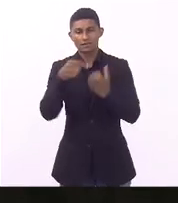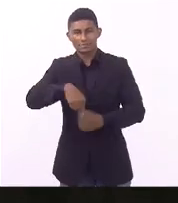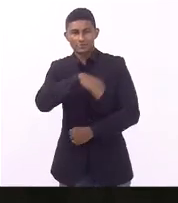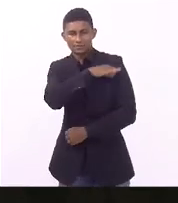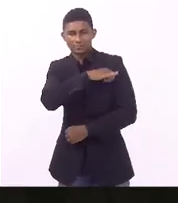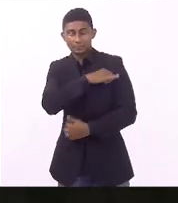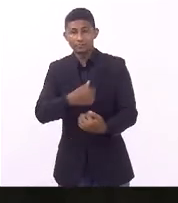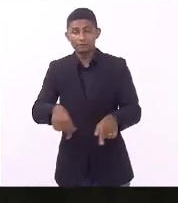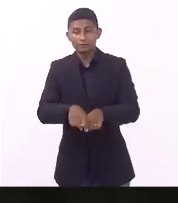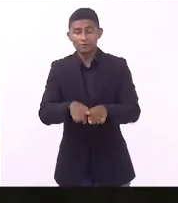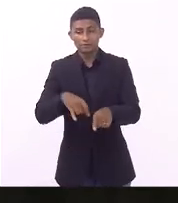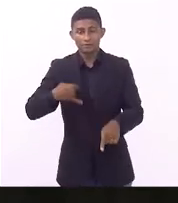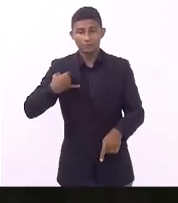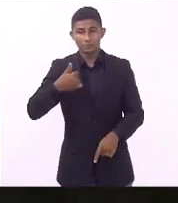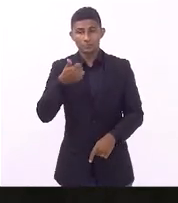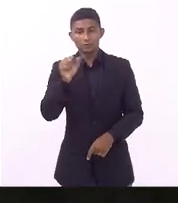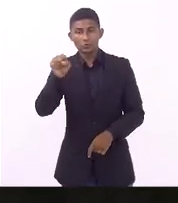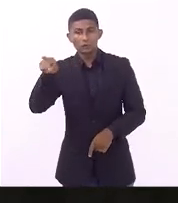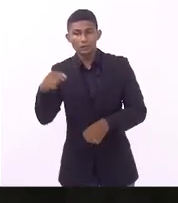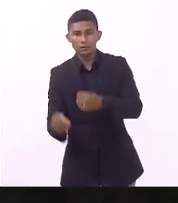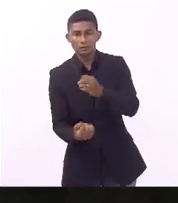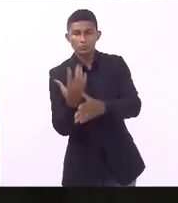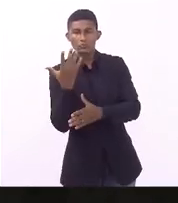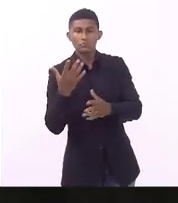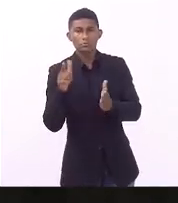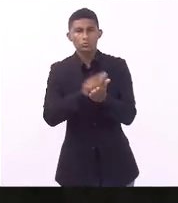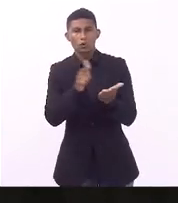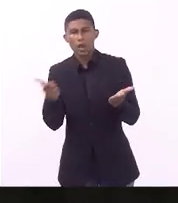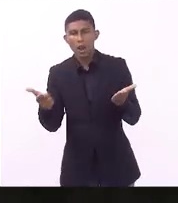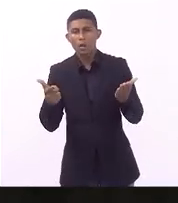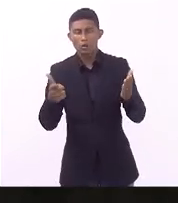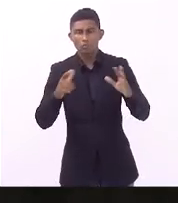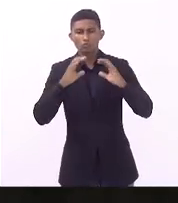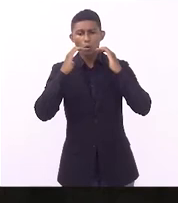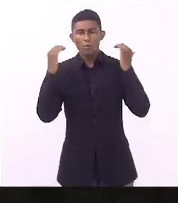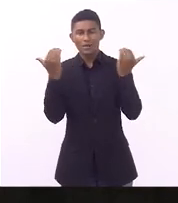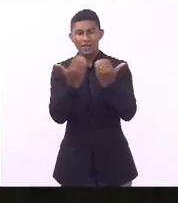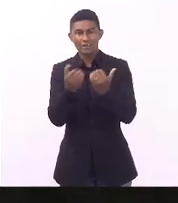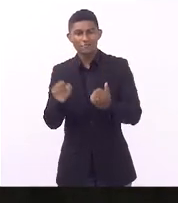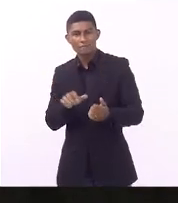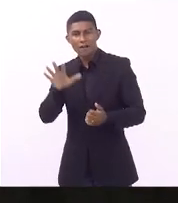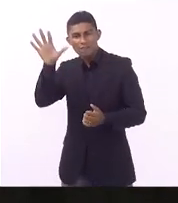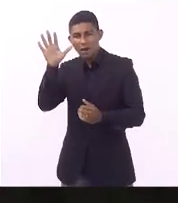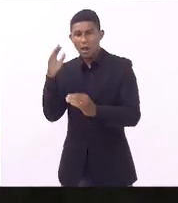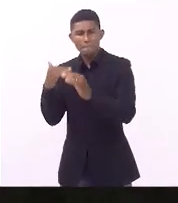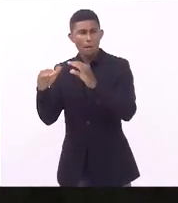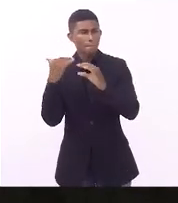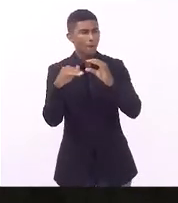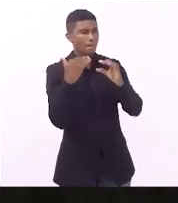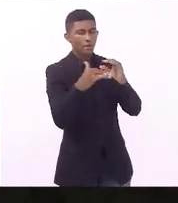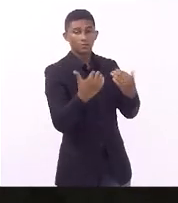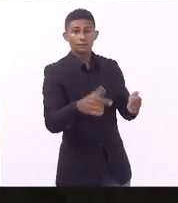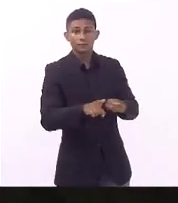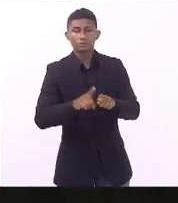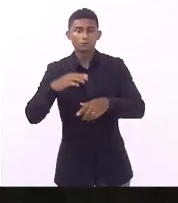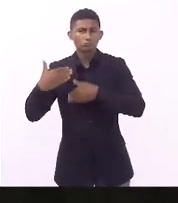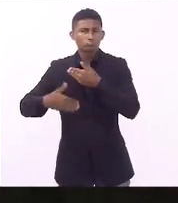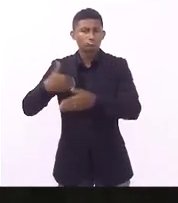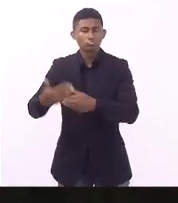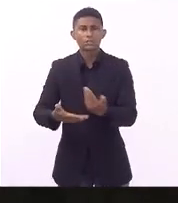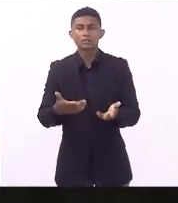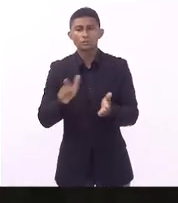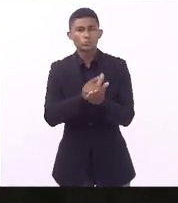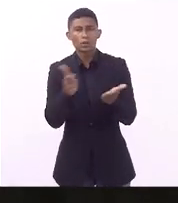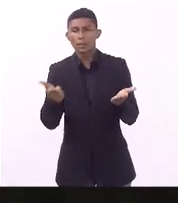anos, fundou um jornal comunitário que circulava nas favelas com grande sucesso. Anos depois, chegou a colunista do Jornal do